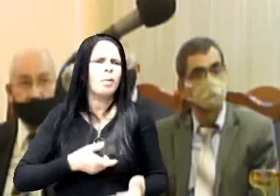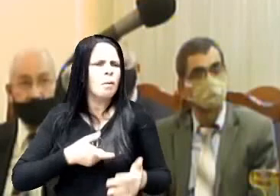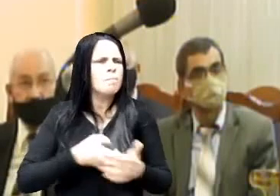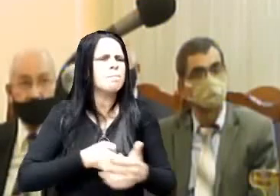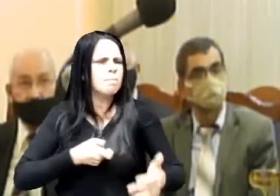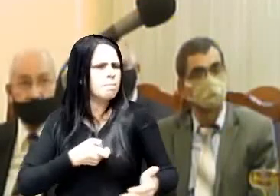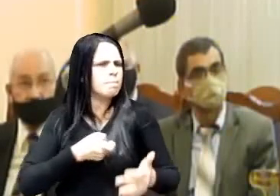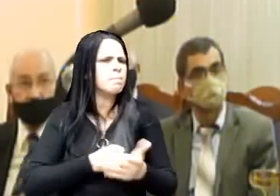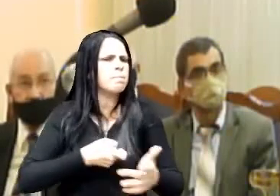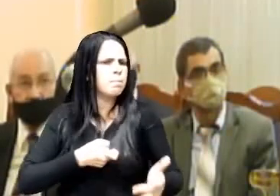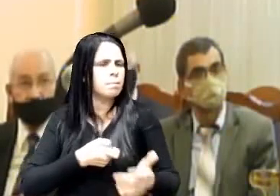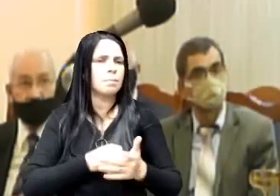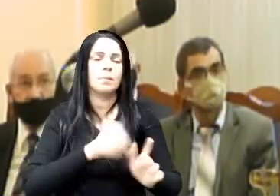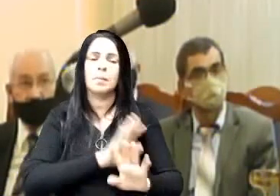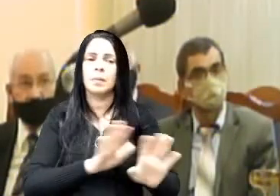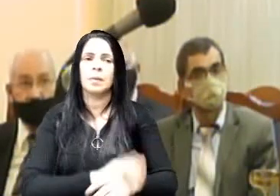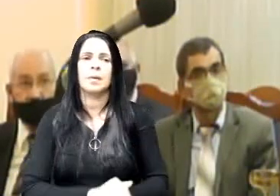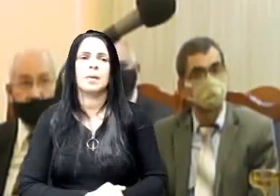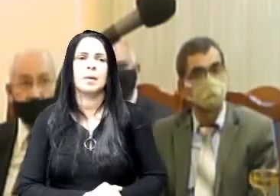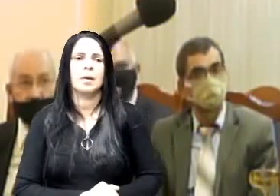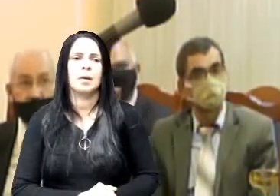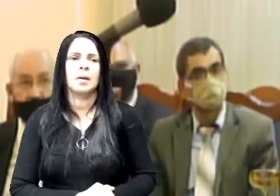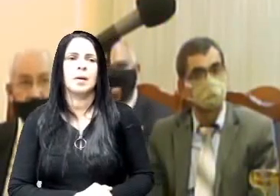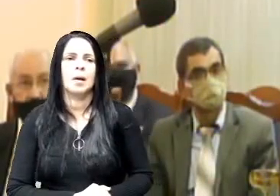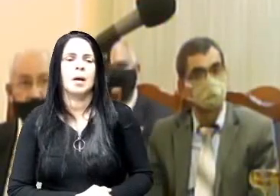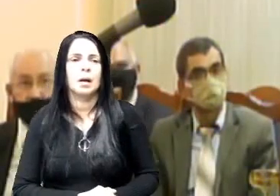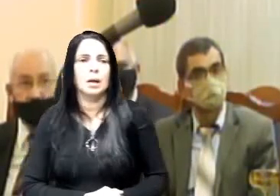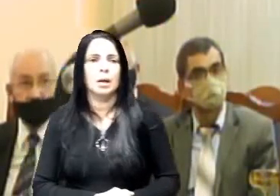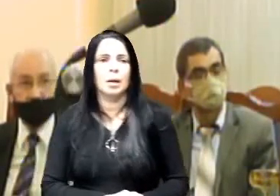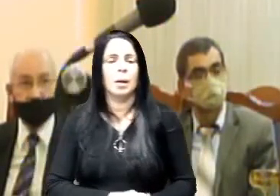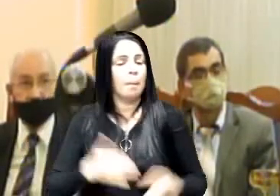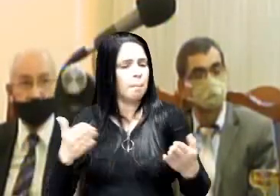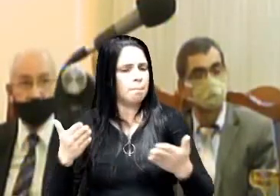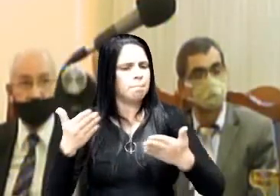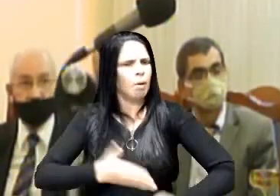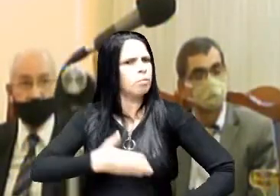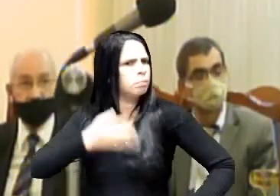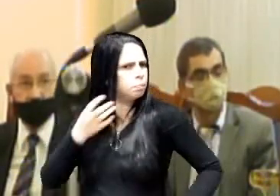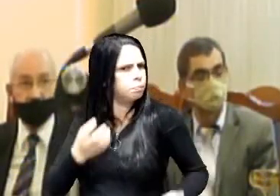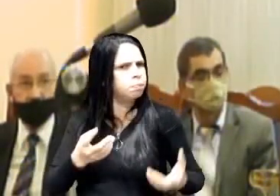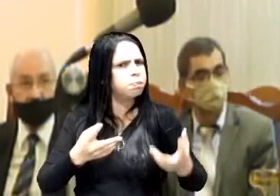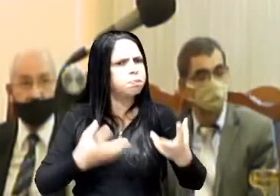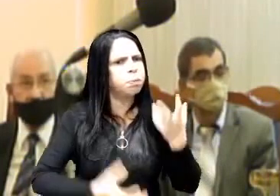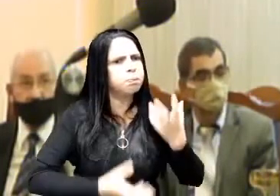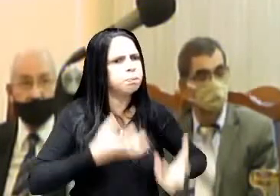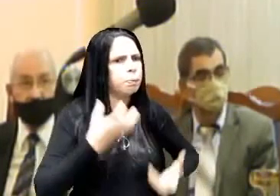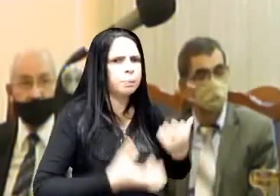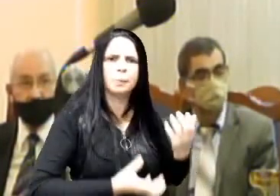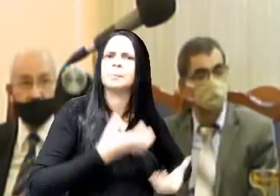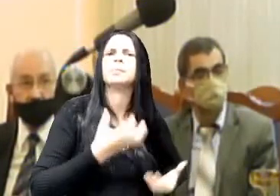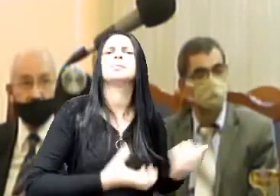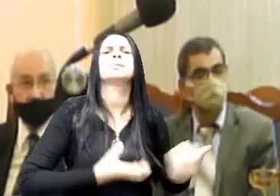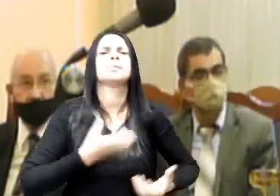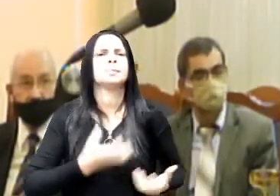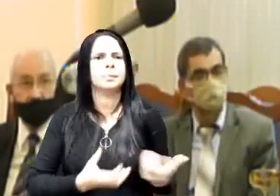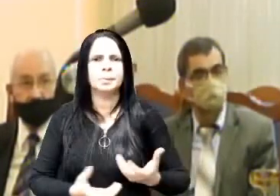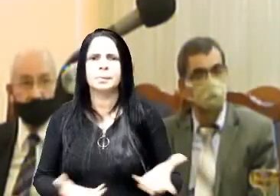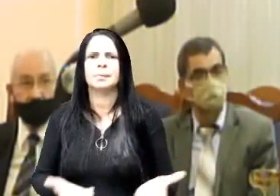prova. Ardente é que tênis. Prova de fogo.